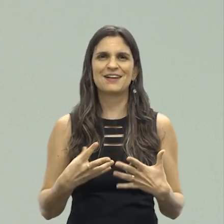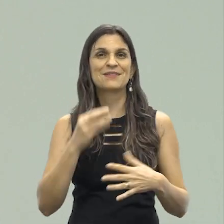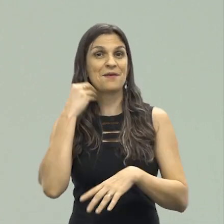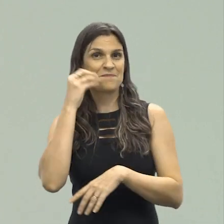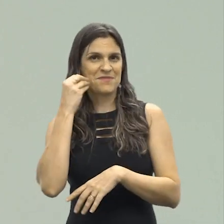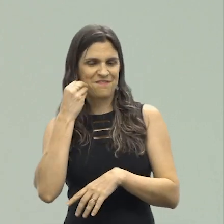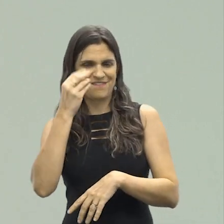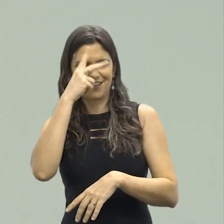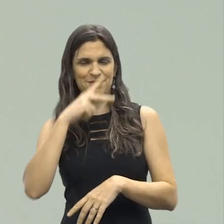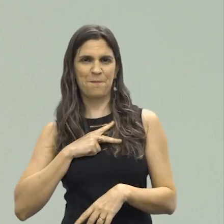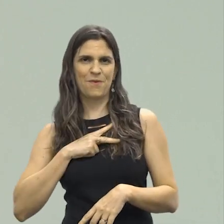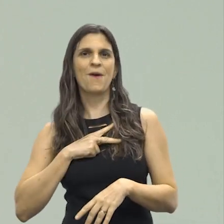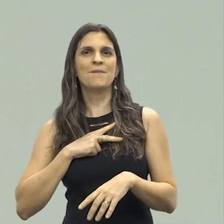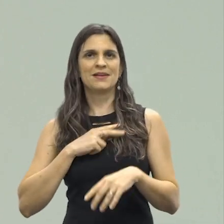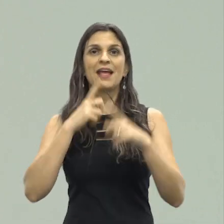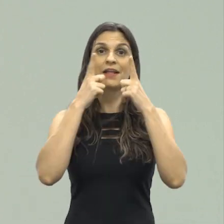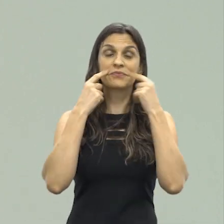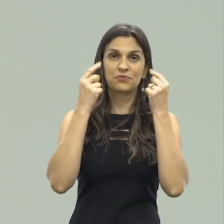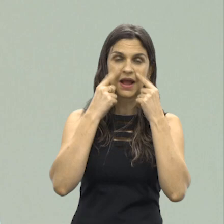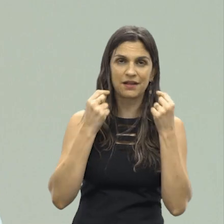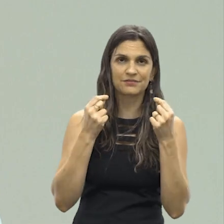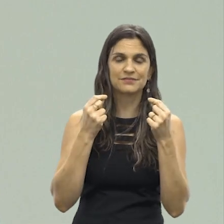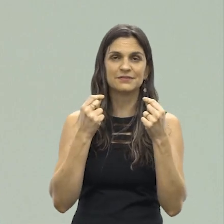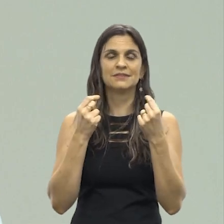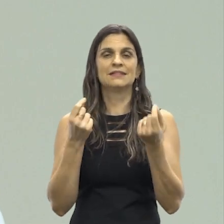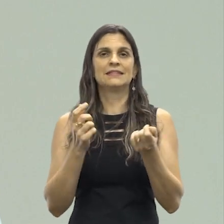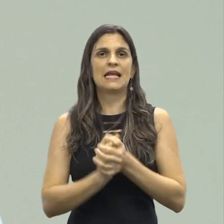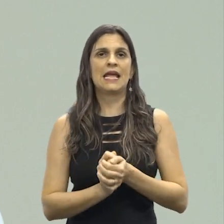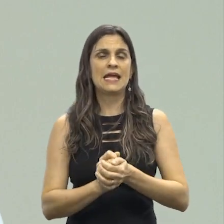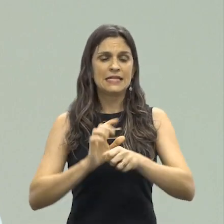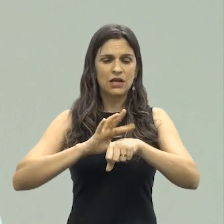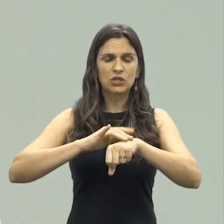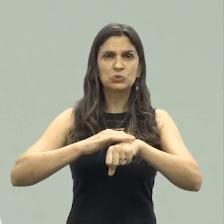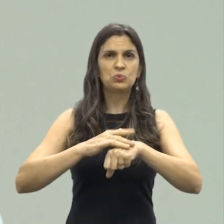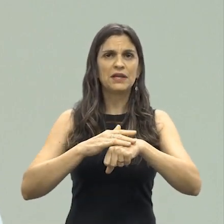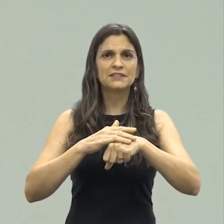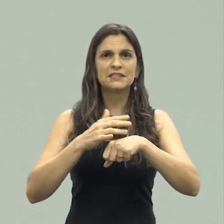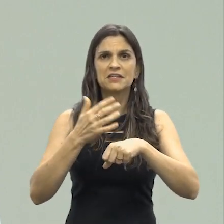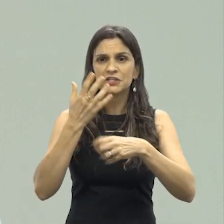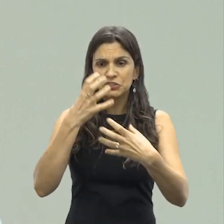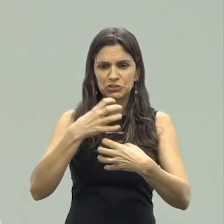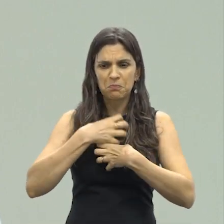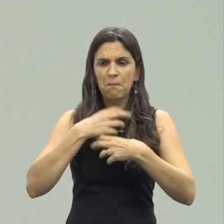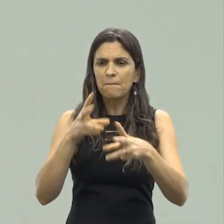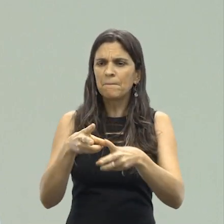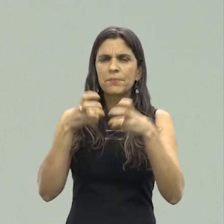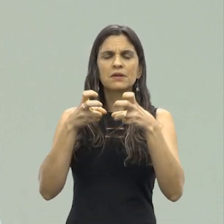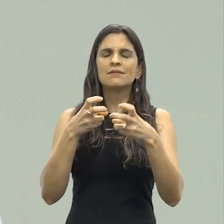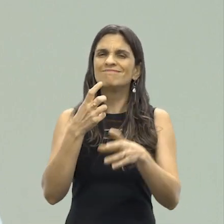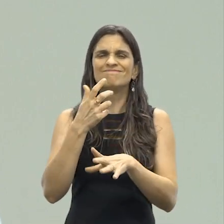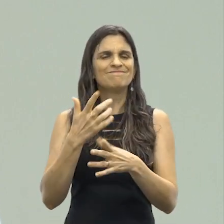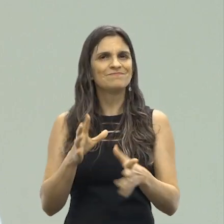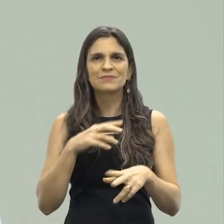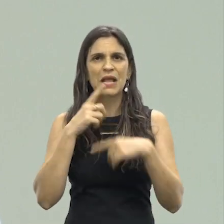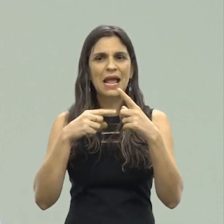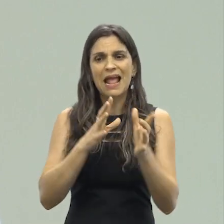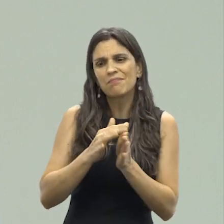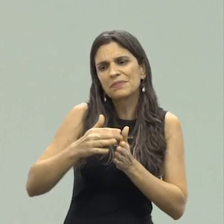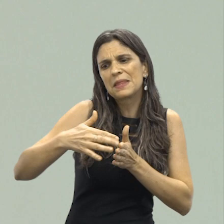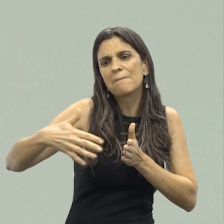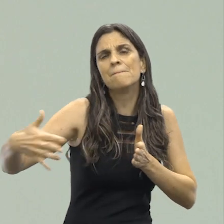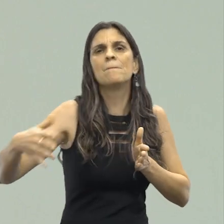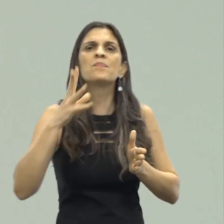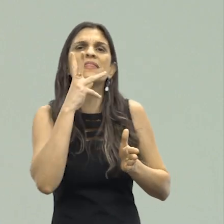ele demora a apresentar sintomas. Às vezes quando aparece o sintoma é porque já está bem avançado, né? Então é interessante